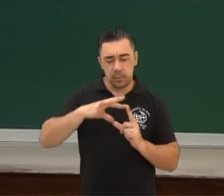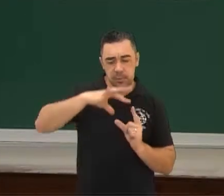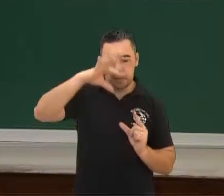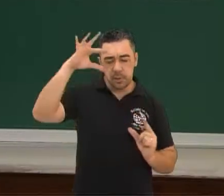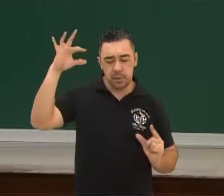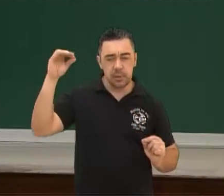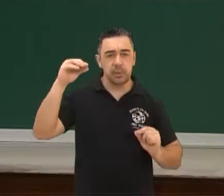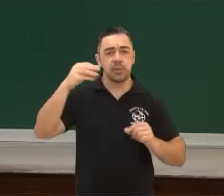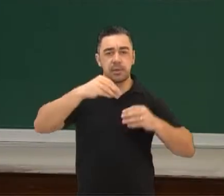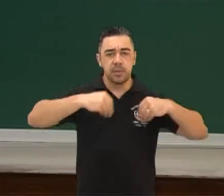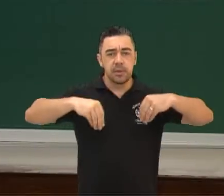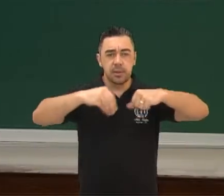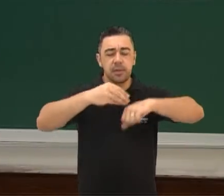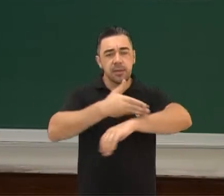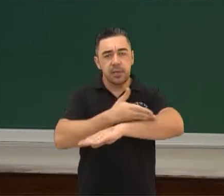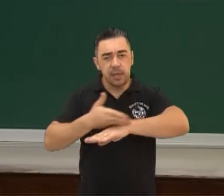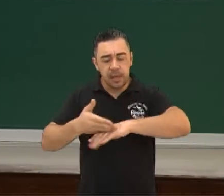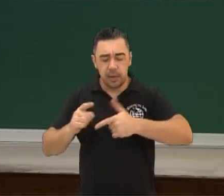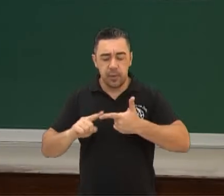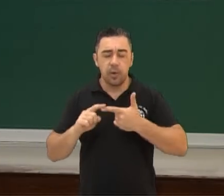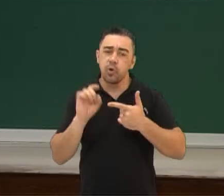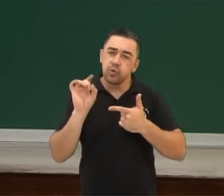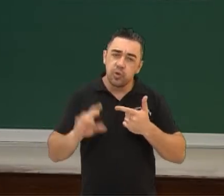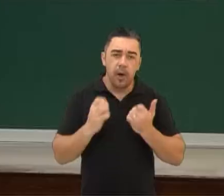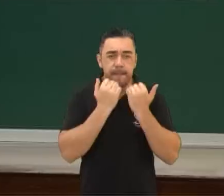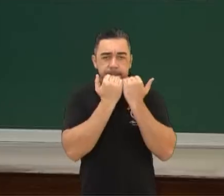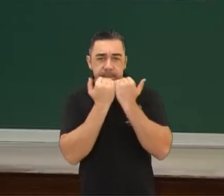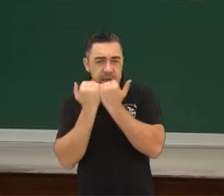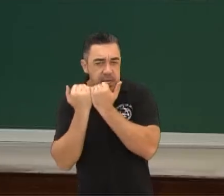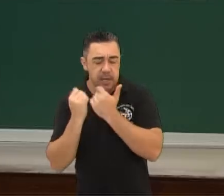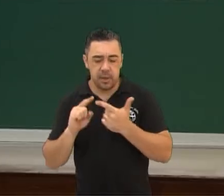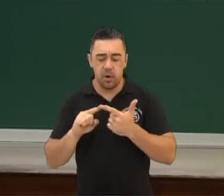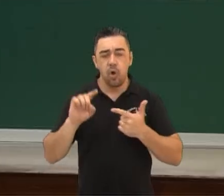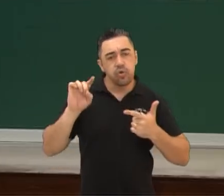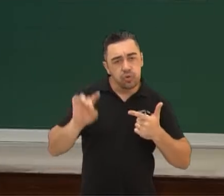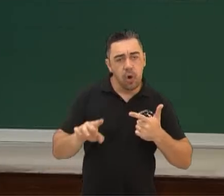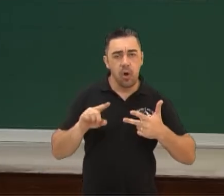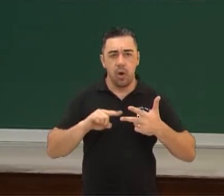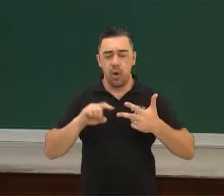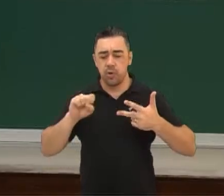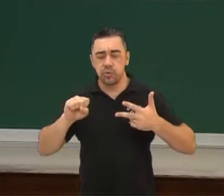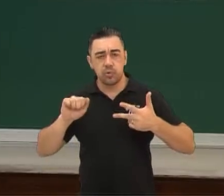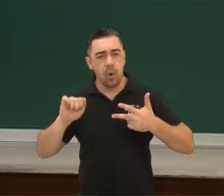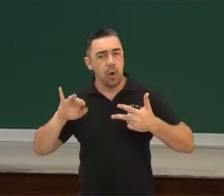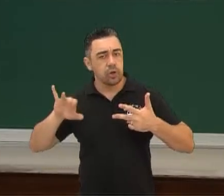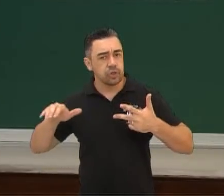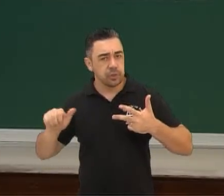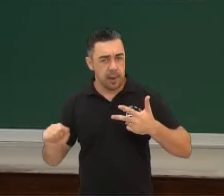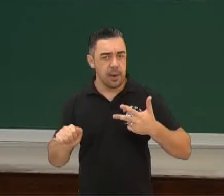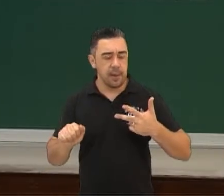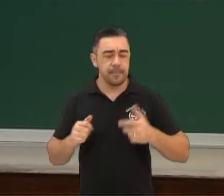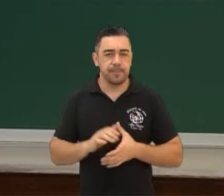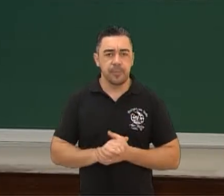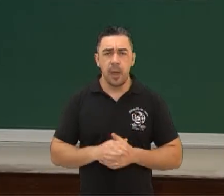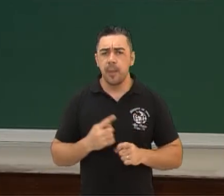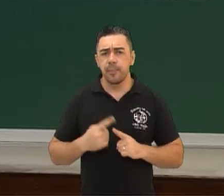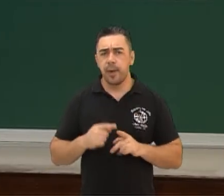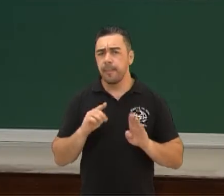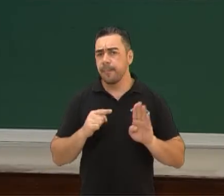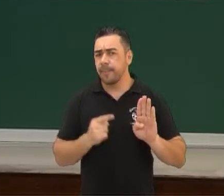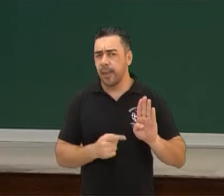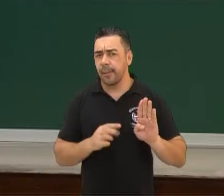trigo, ou planta-se só milho, só soja, isso é monocultura. A B, por que a B está